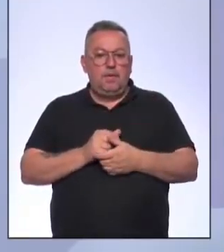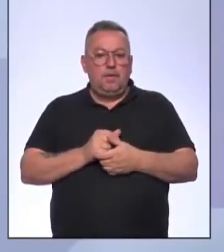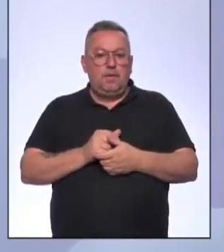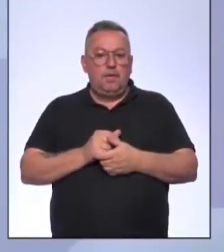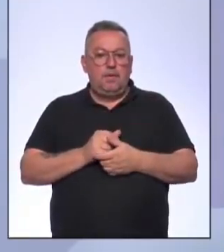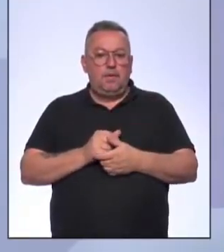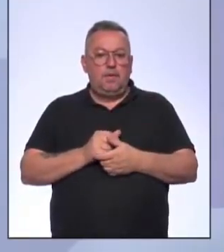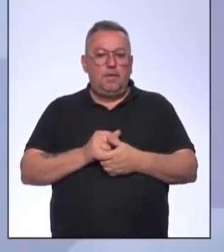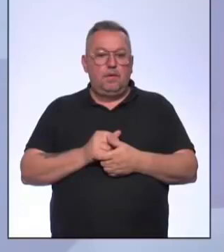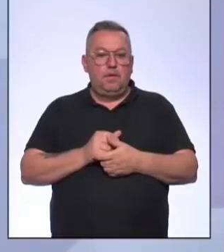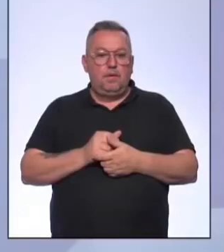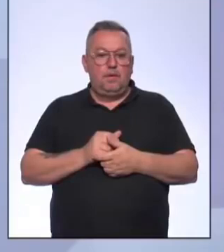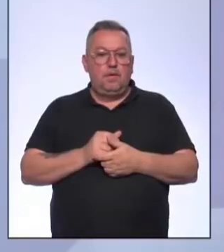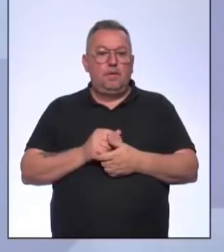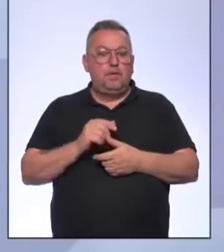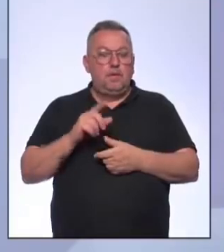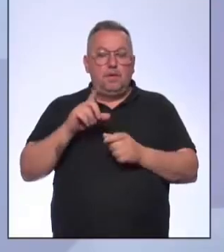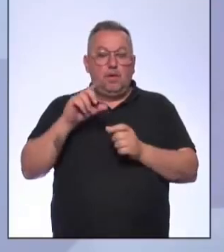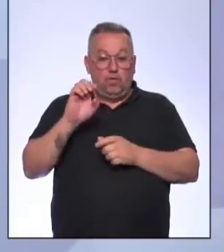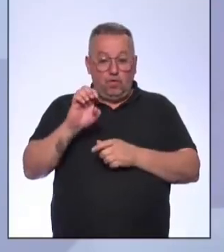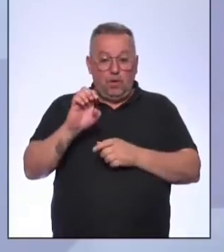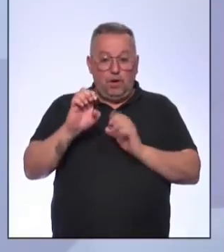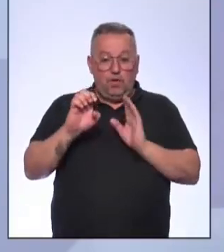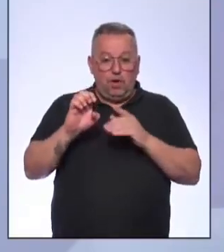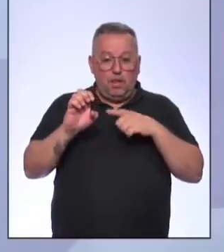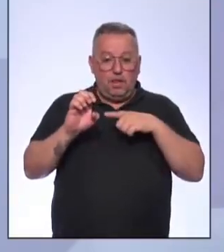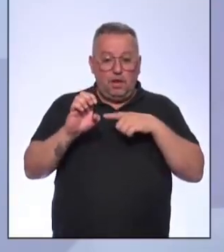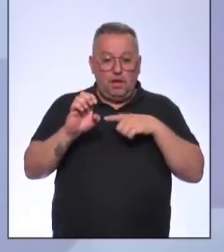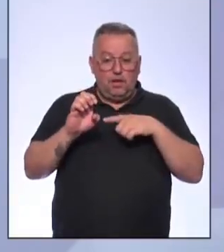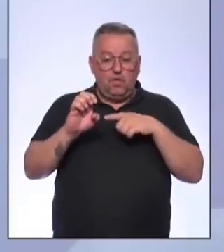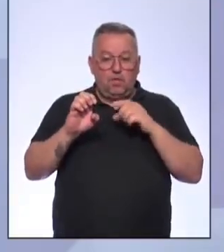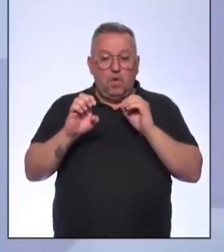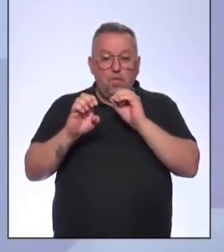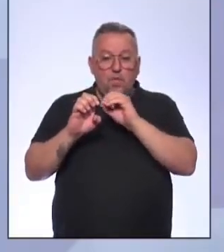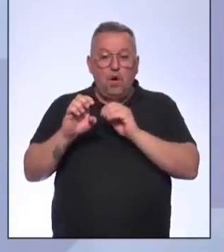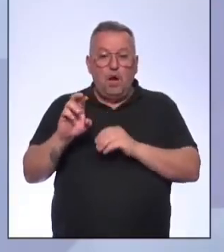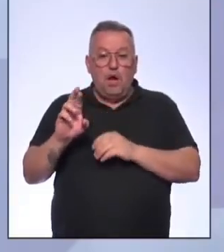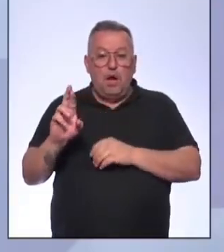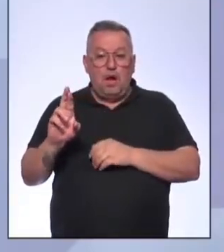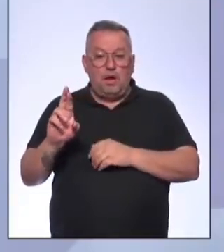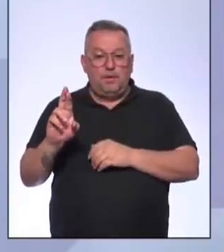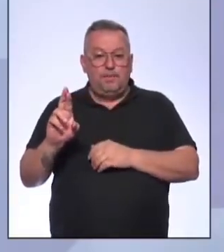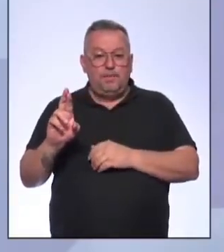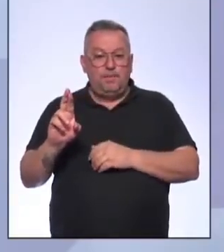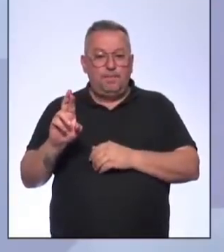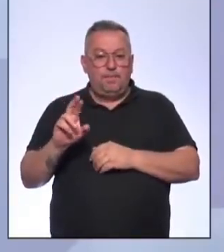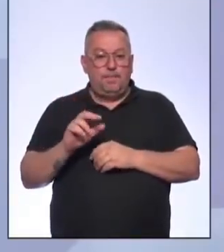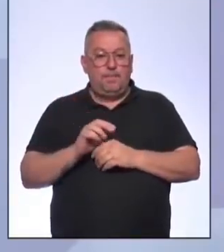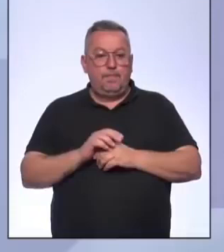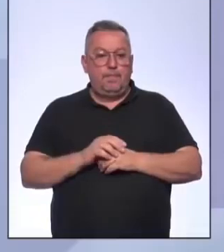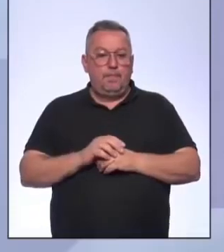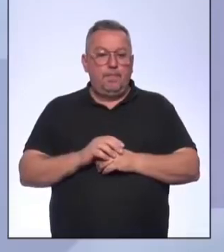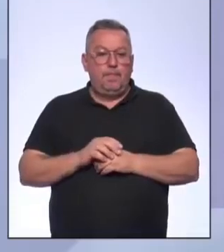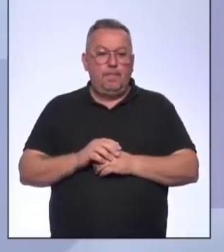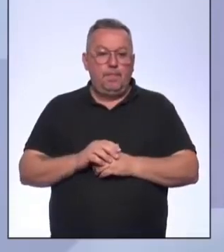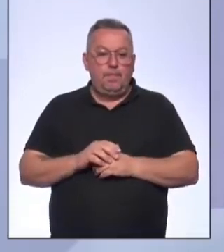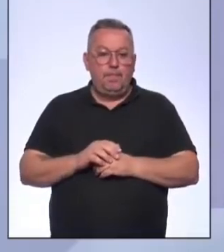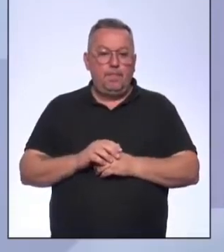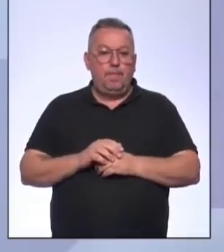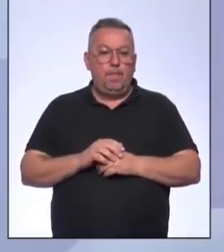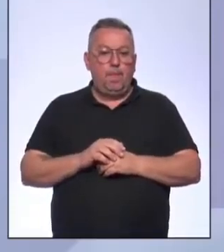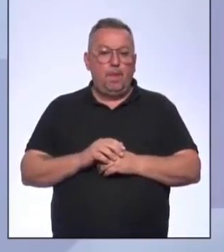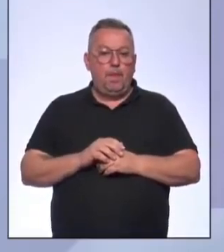tem o E. Então, não preciso colocar outro E. Nice vira nicer. Então, mais legal, mais bacana, mais inteligente.